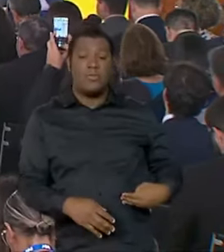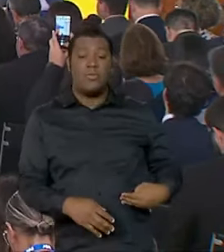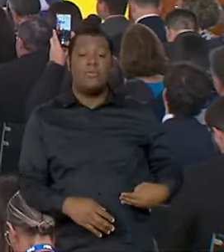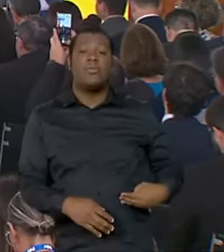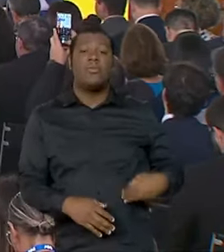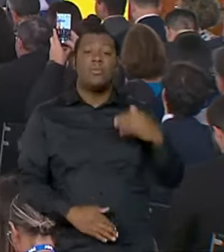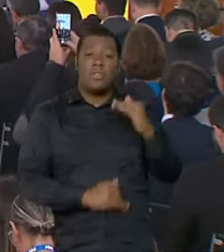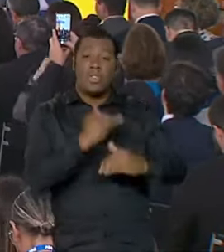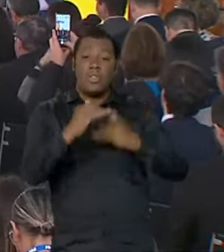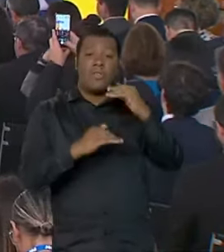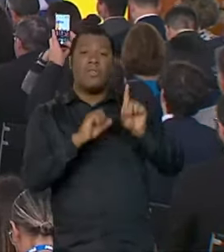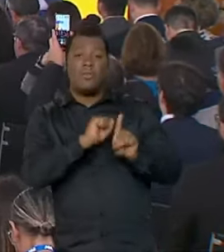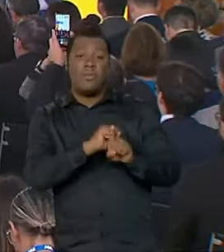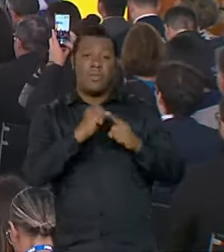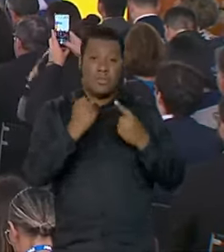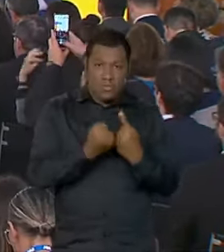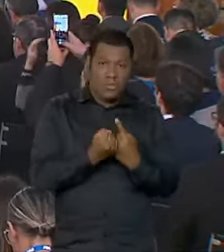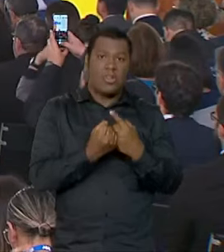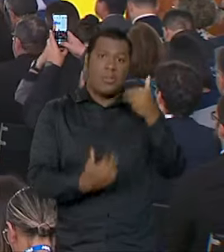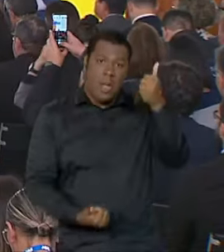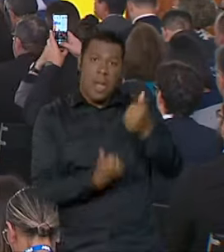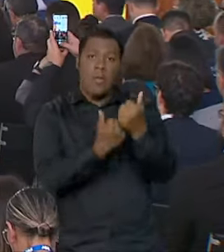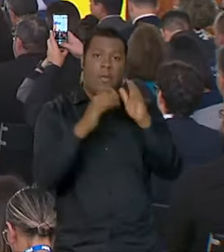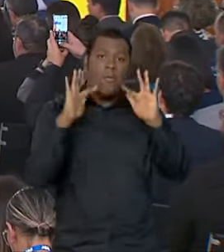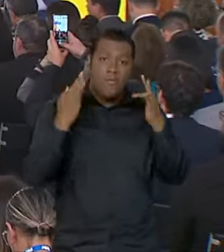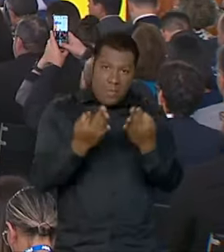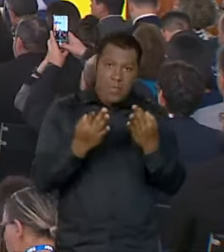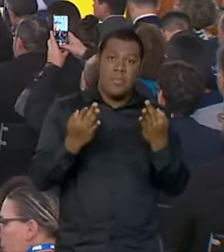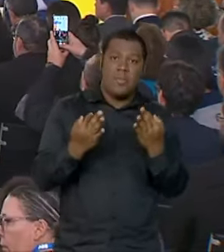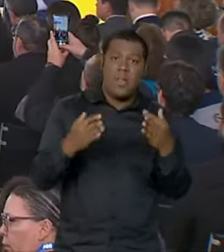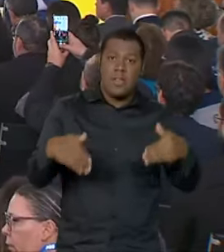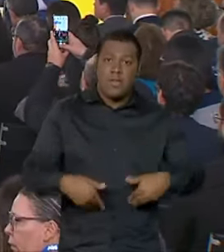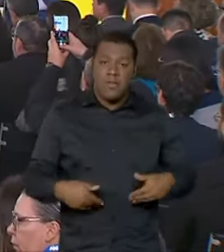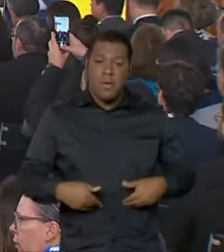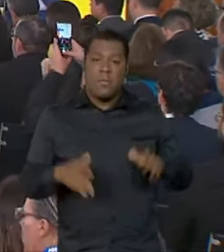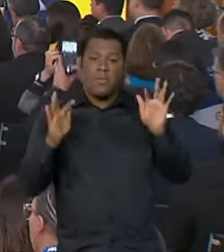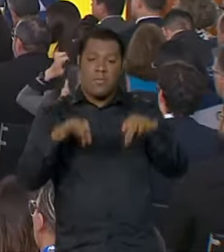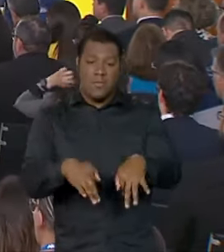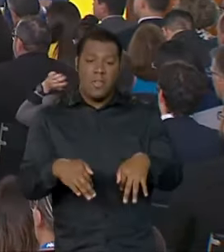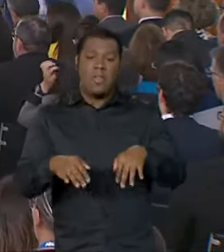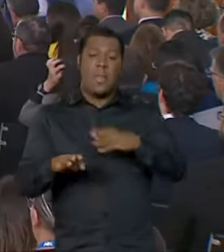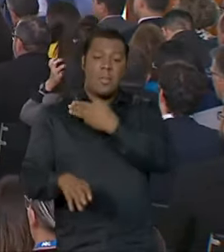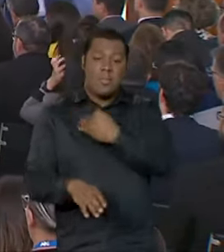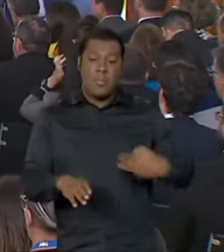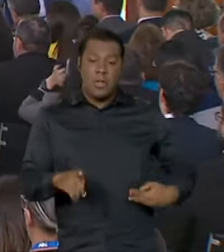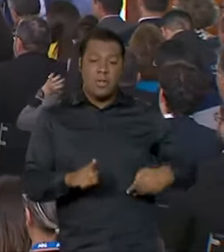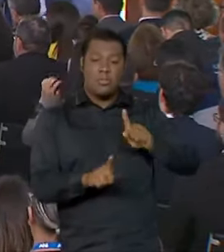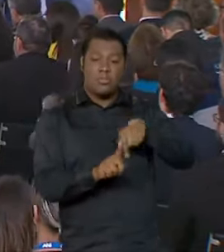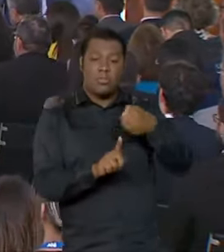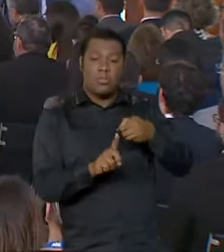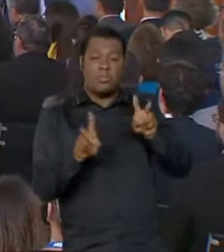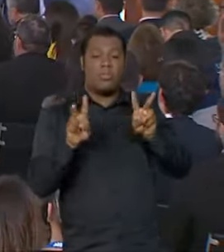Assistência Social, Família e Combate à Fome, Wellington Dias.